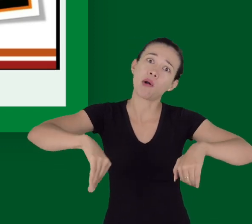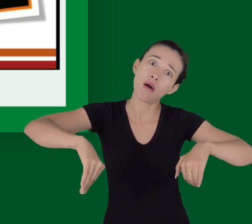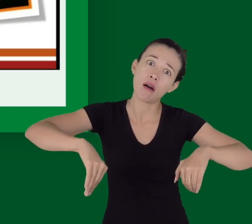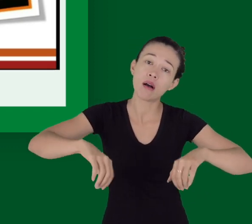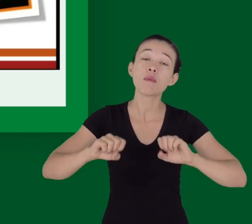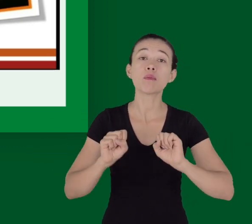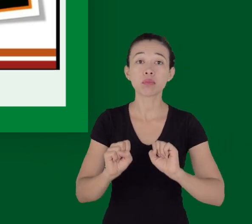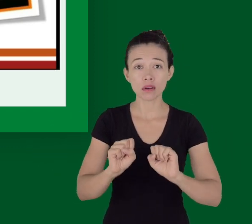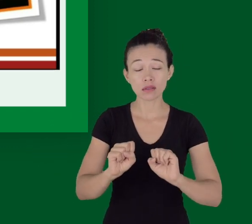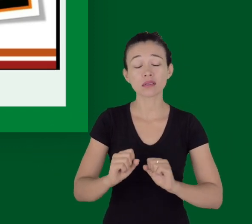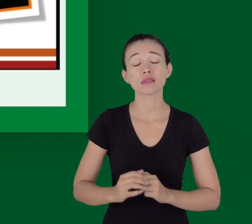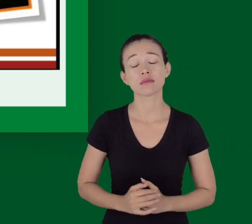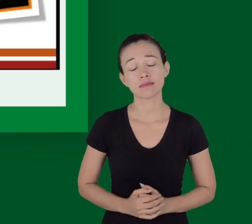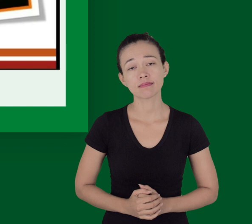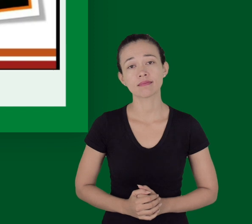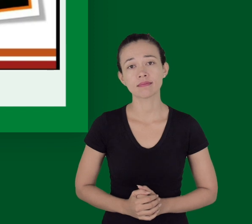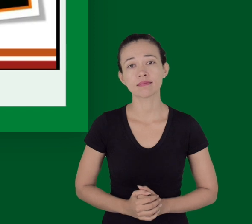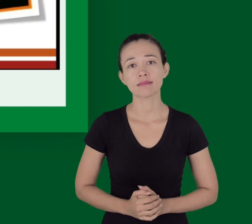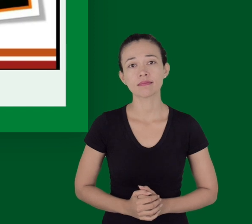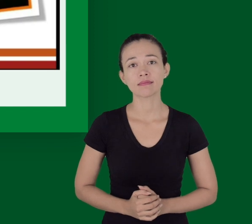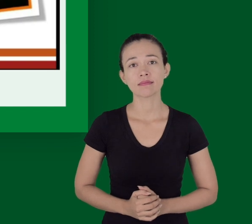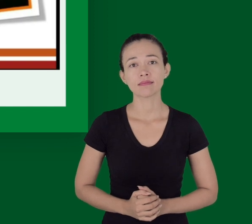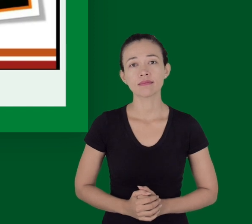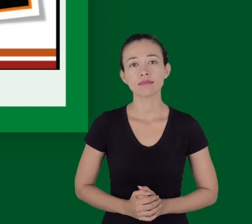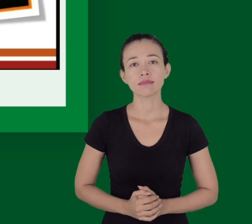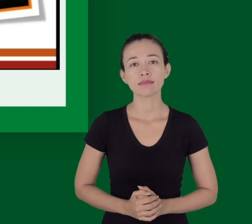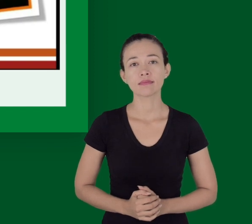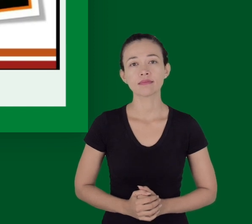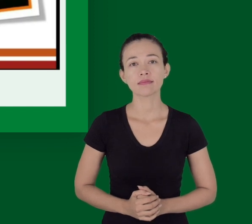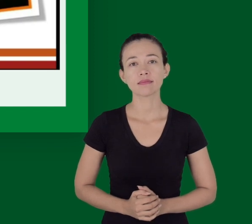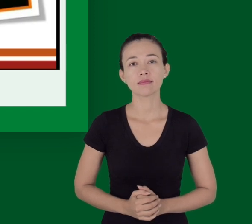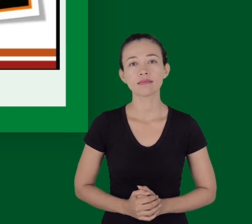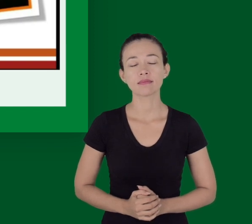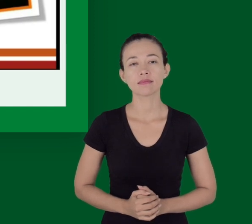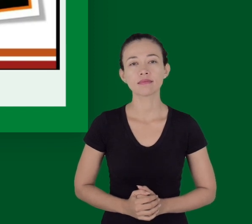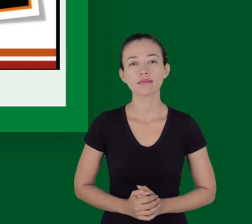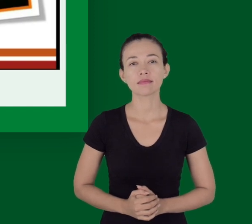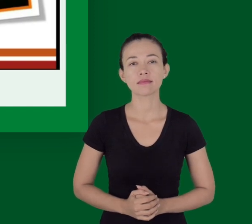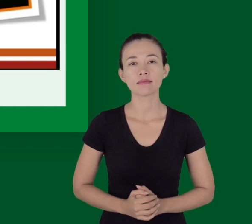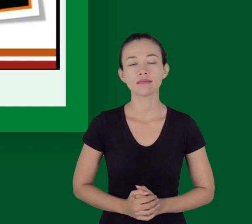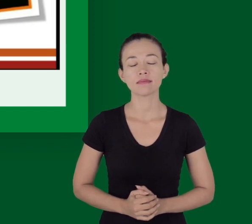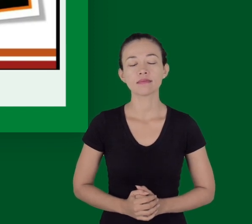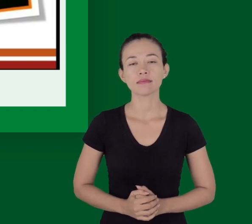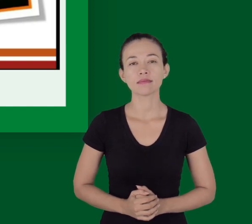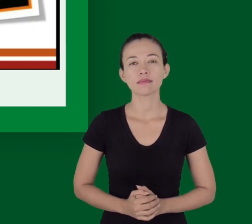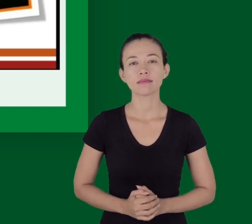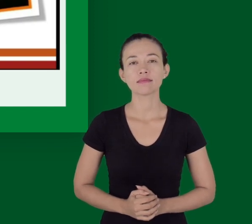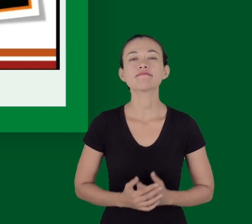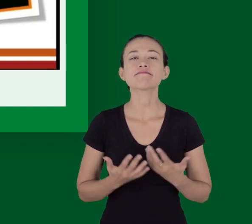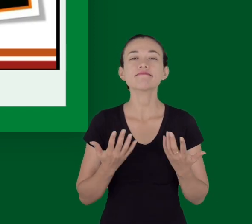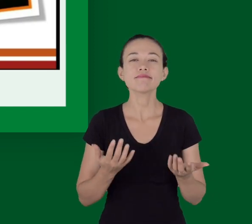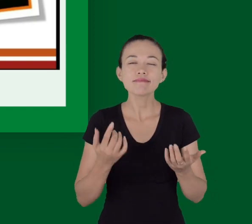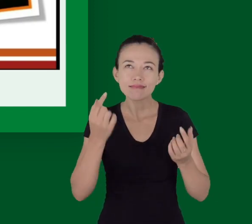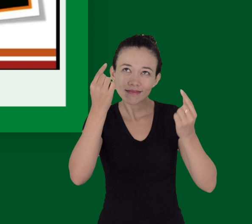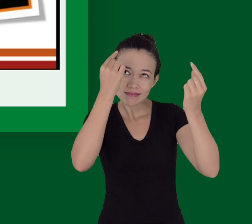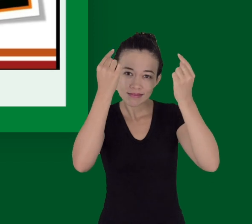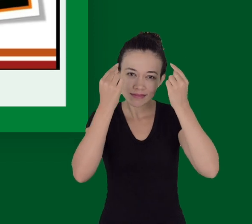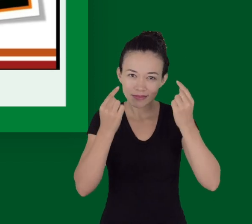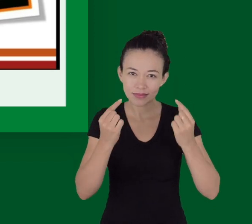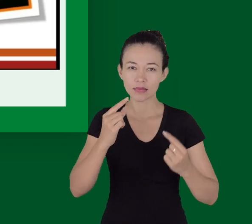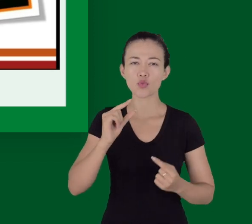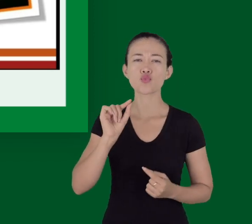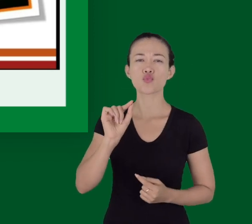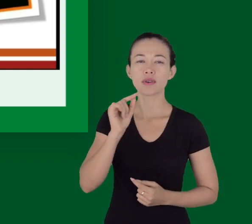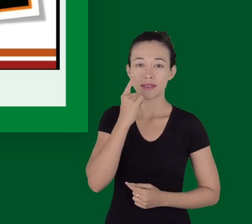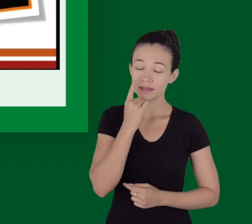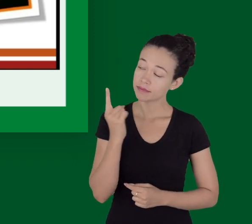essas projeções dentro dessa abertura anatômica única que nós temos da calota craniana. Mas compreendendo melhor todas